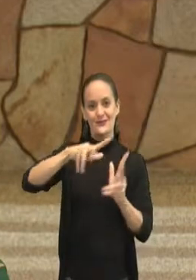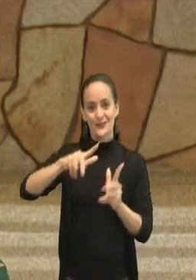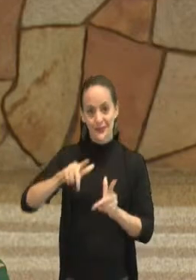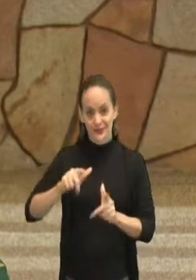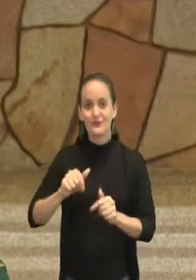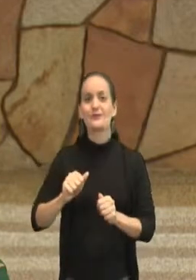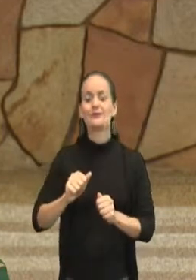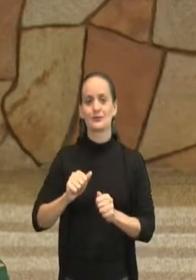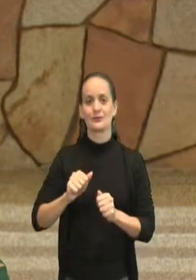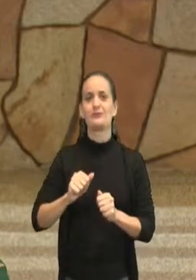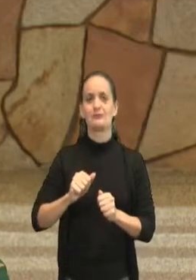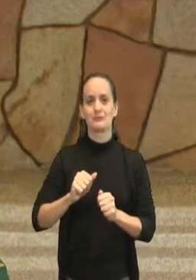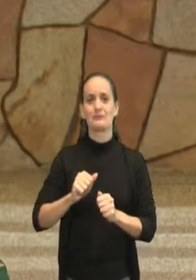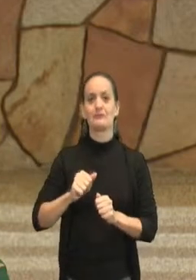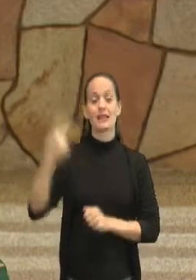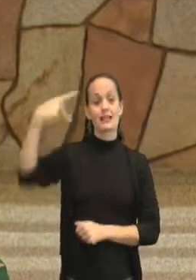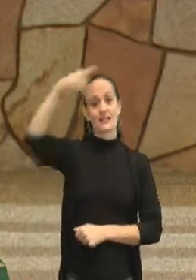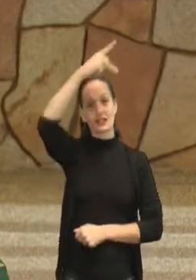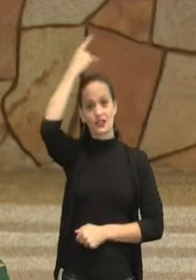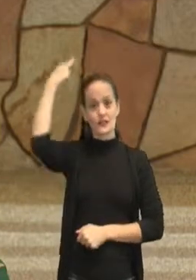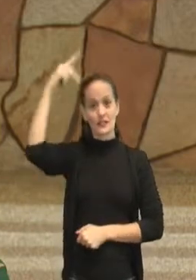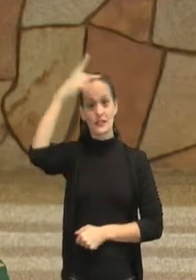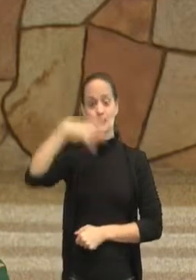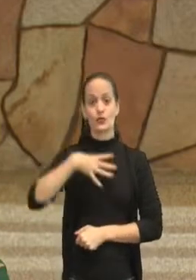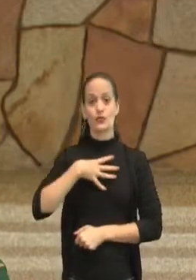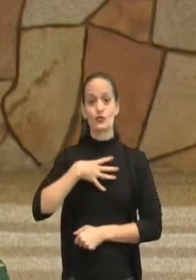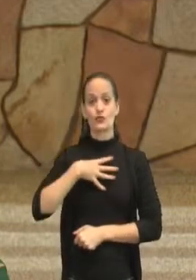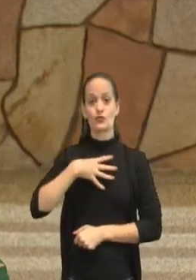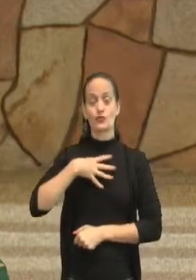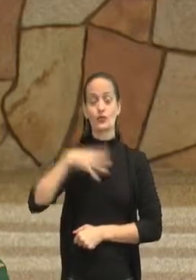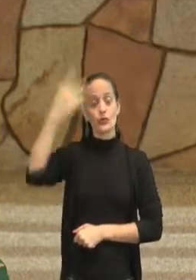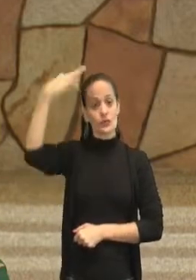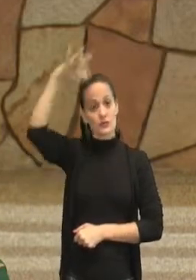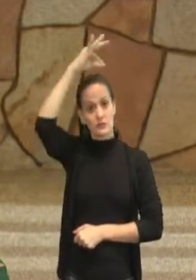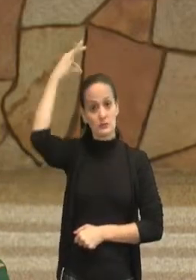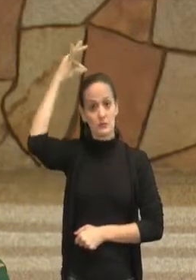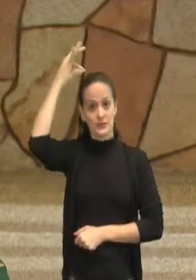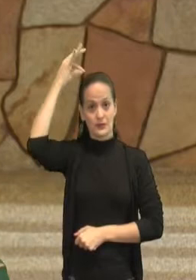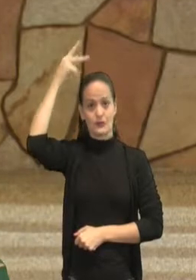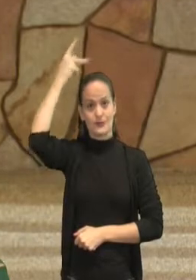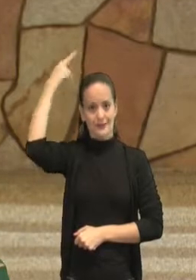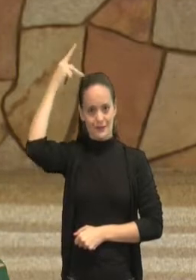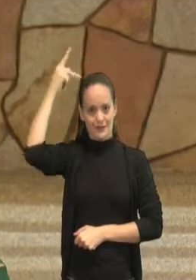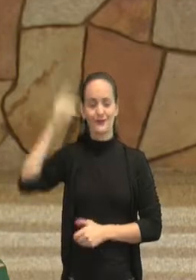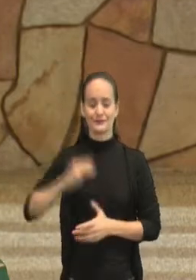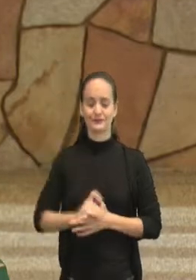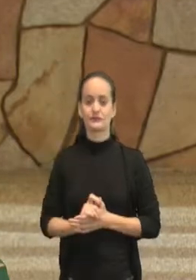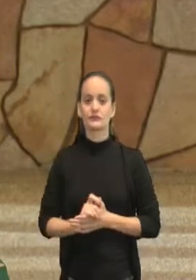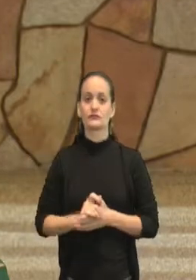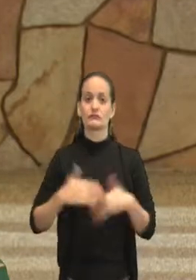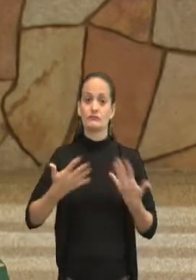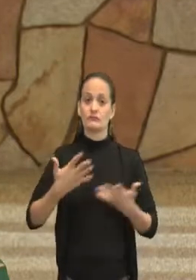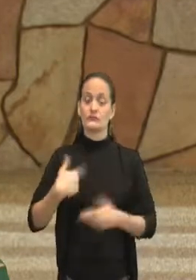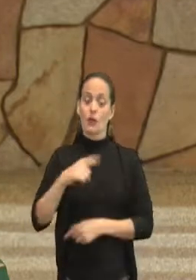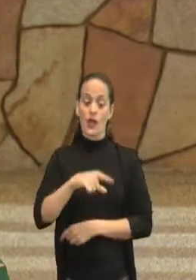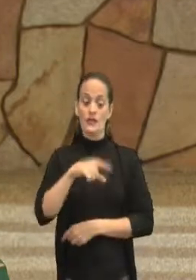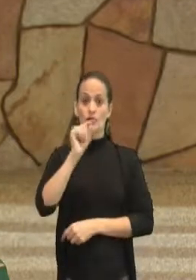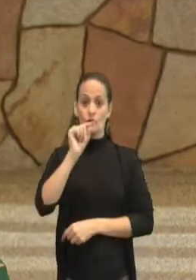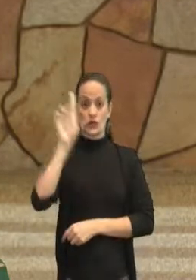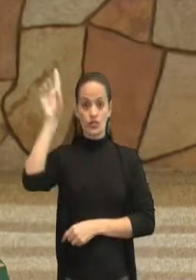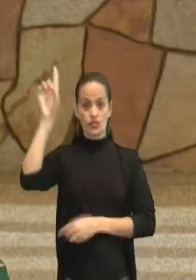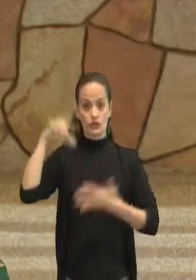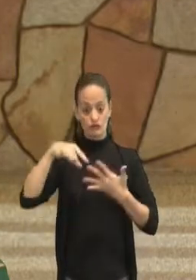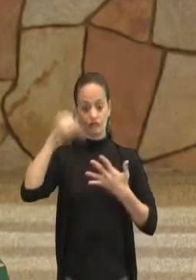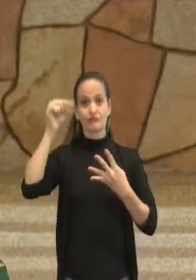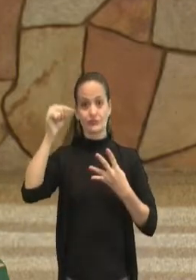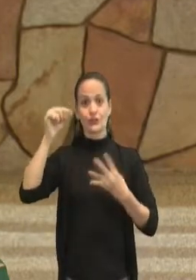do Espírito e fé na verdade. Mais um versículo que nos mostra essa escolha feita por Deus